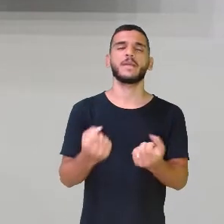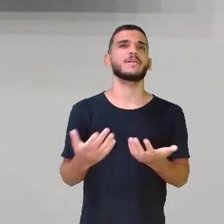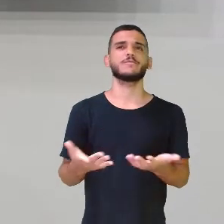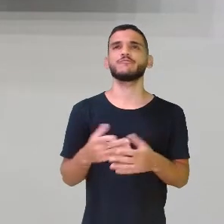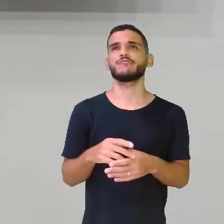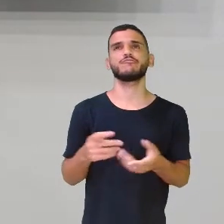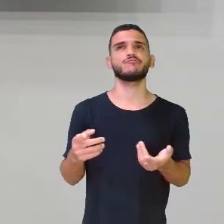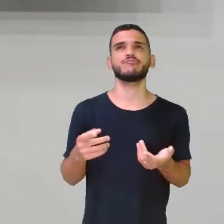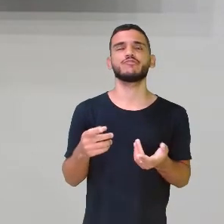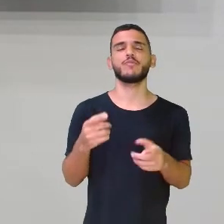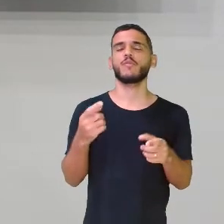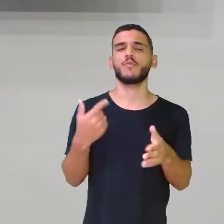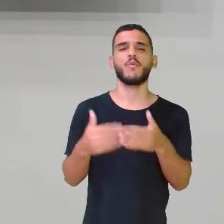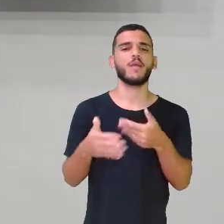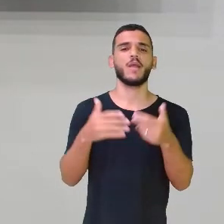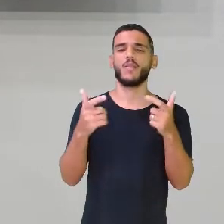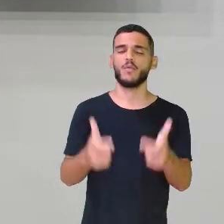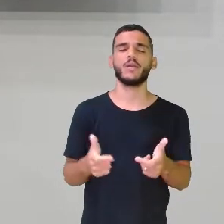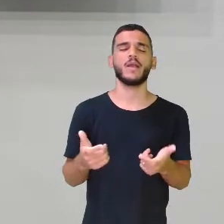pesar, está lá,